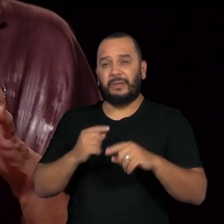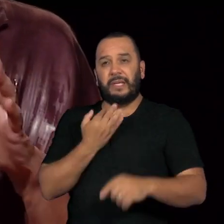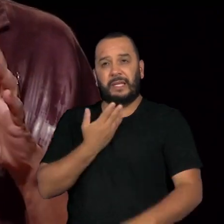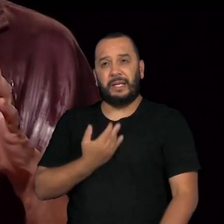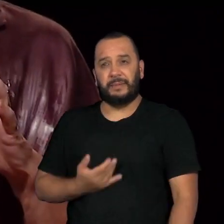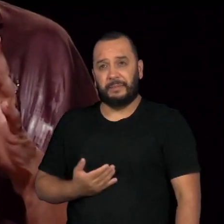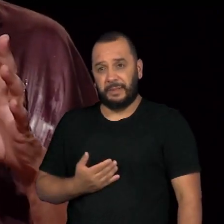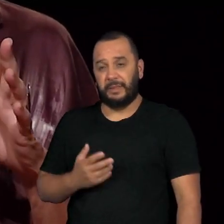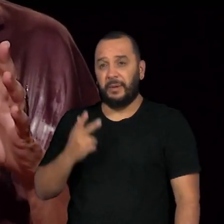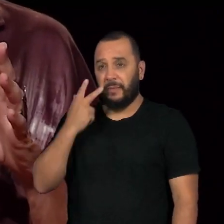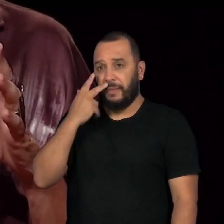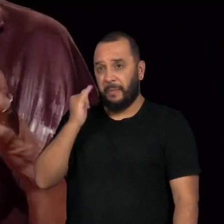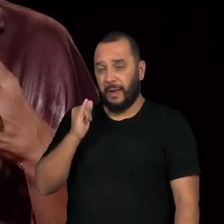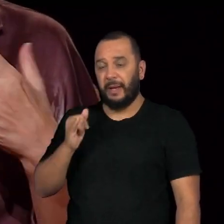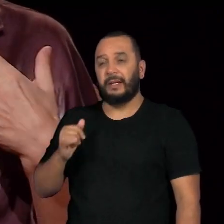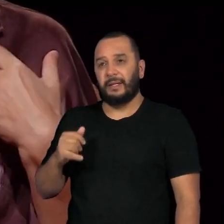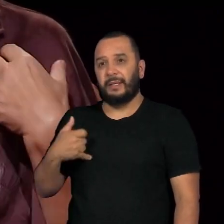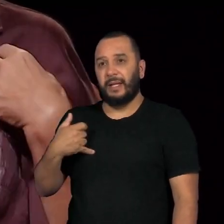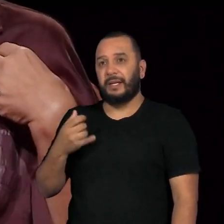pai aos 6, 7 anos, porque eu falava, ele mente.